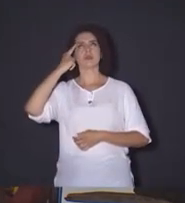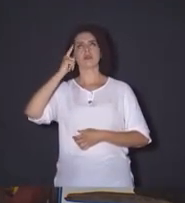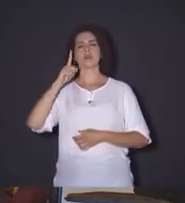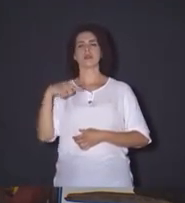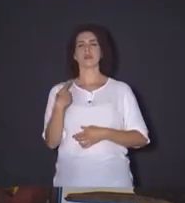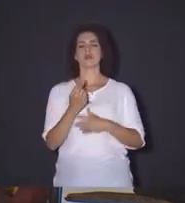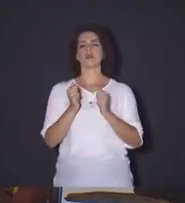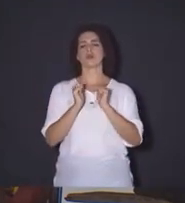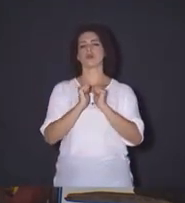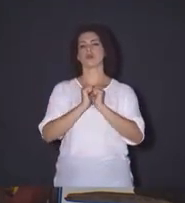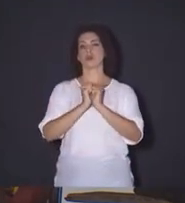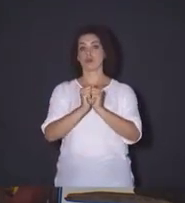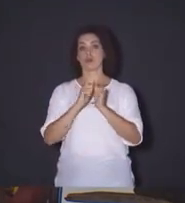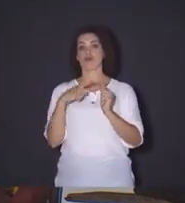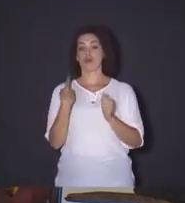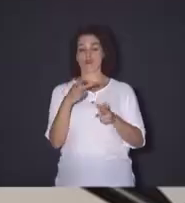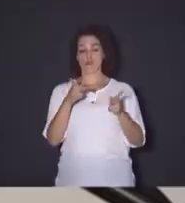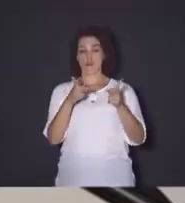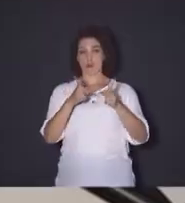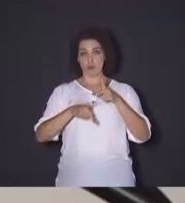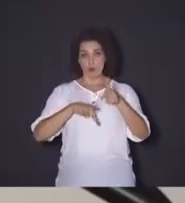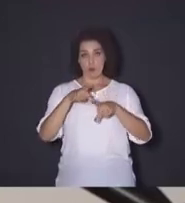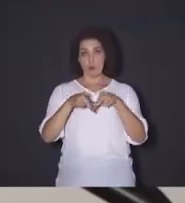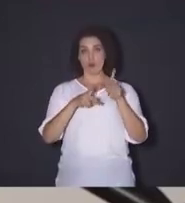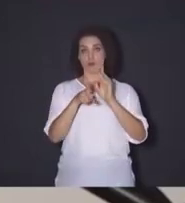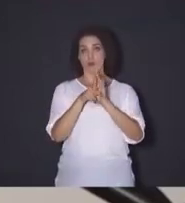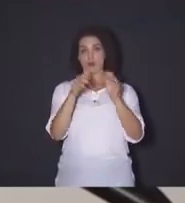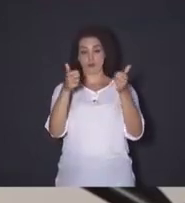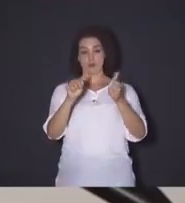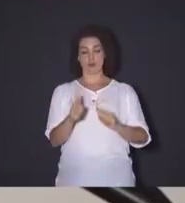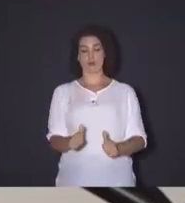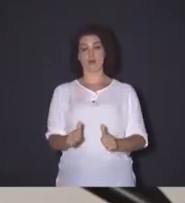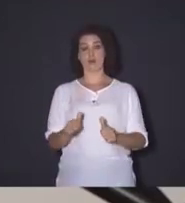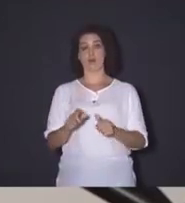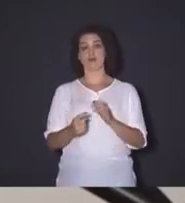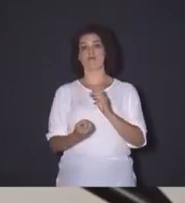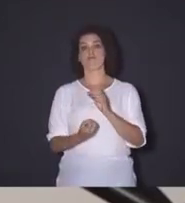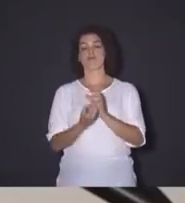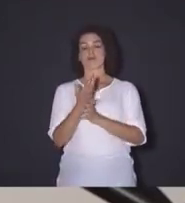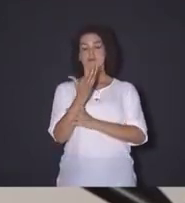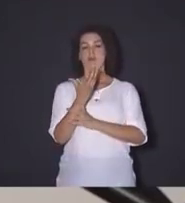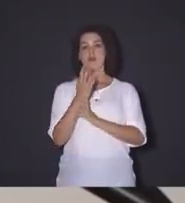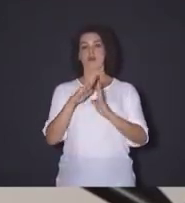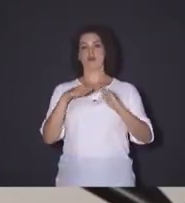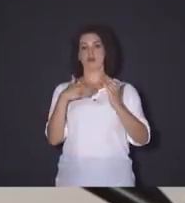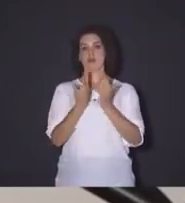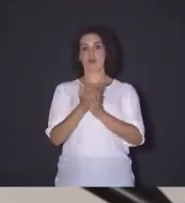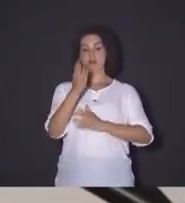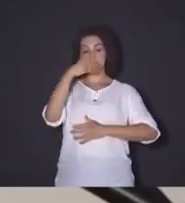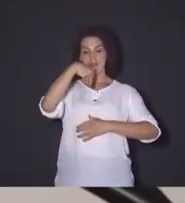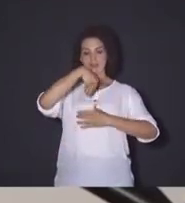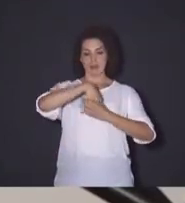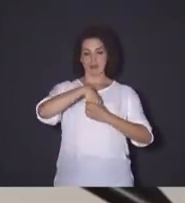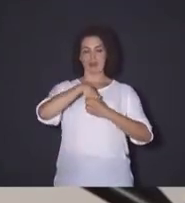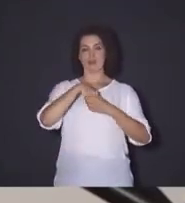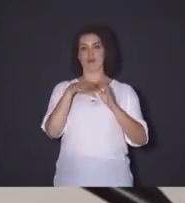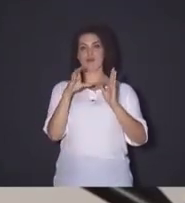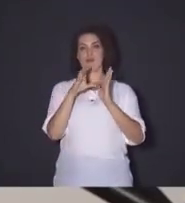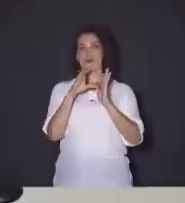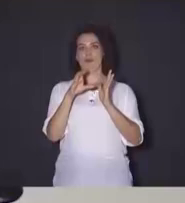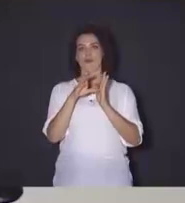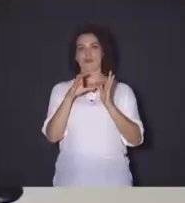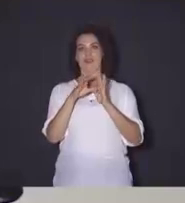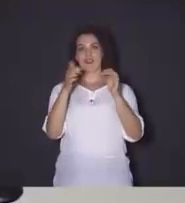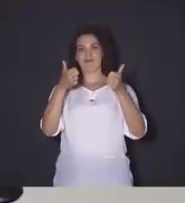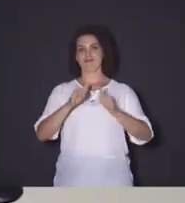nós o povo de candomblé eu criar uma escola das comunidades de terreiro eu queria